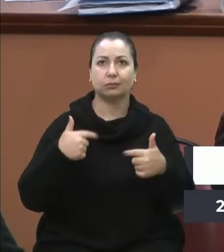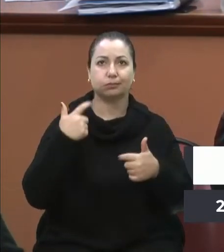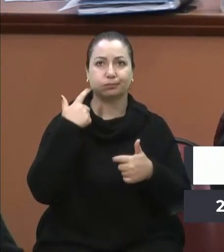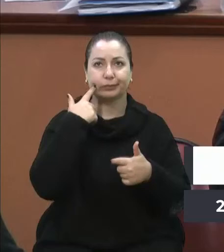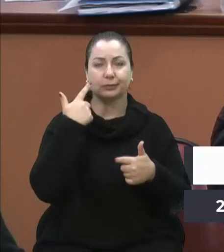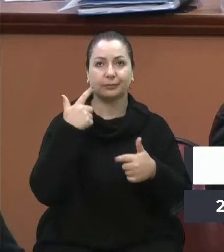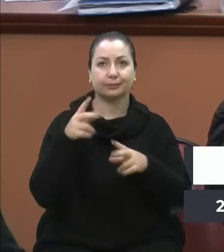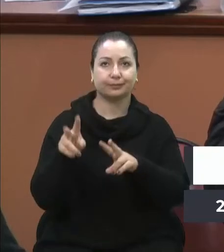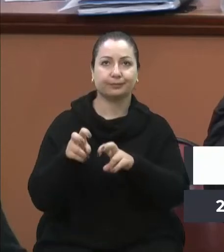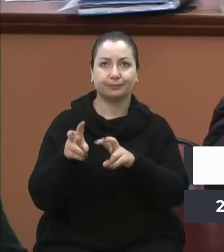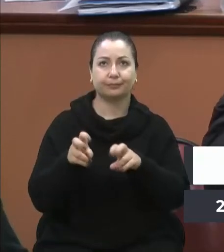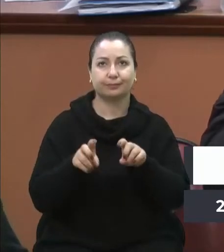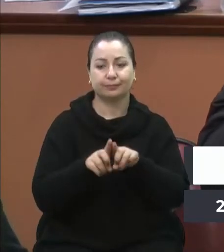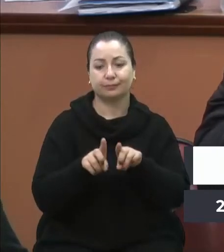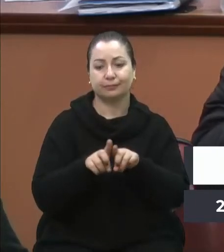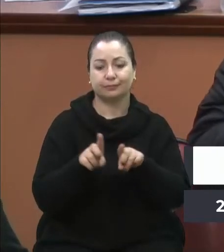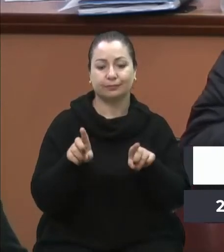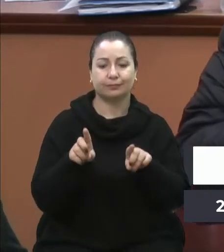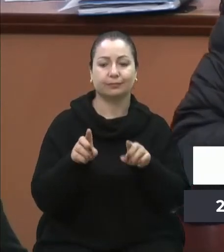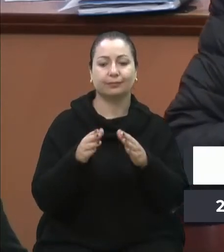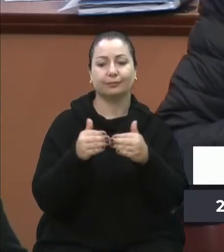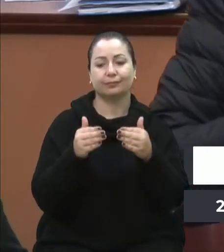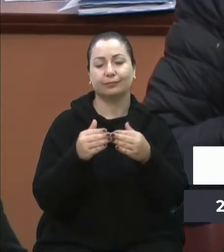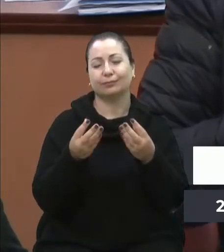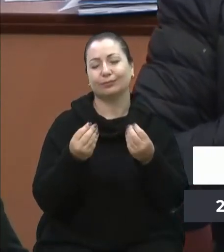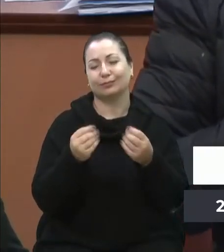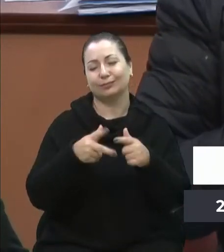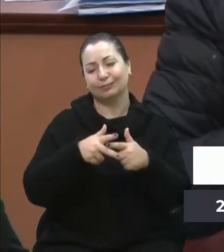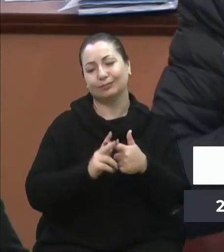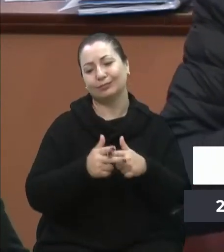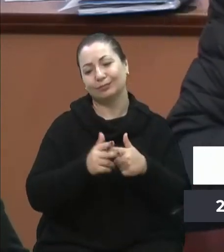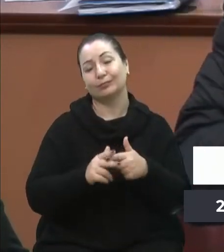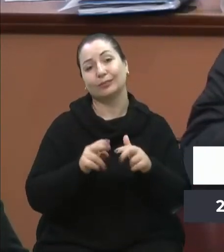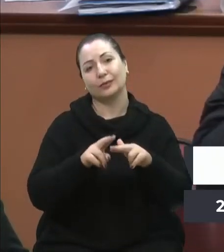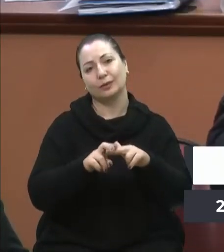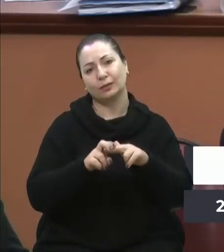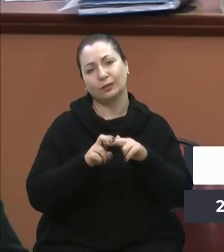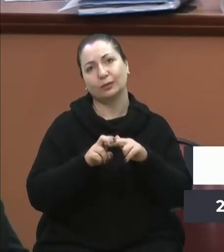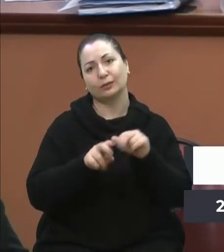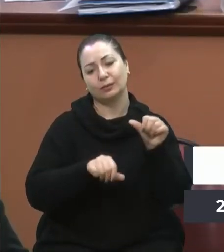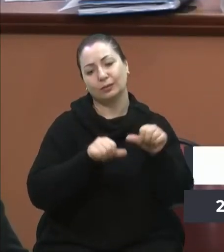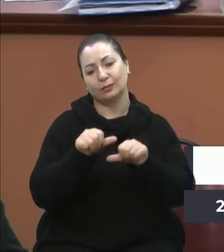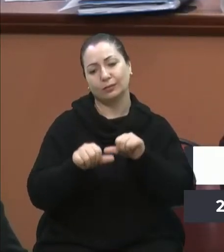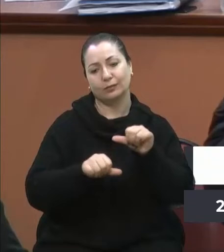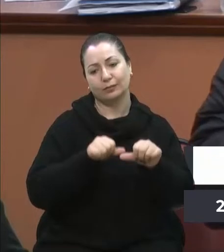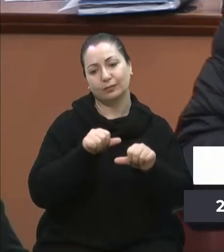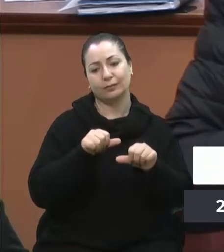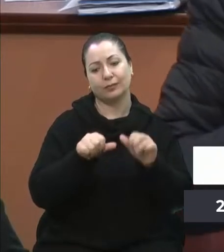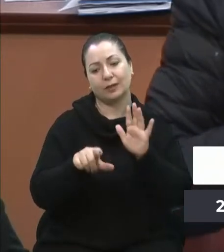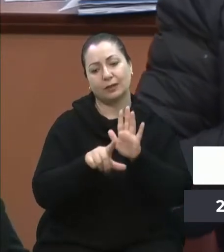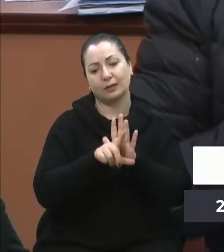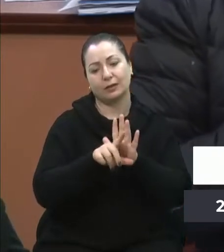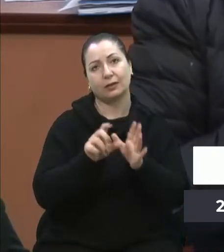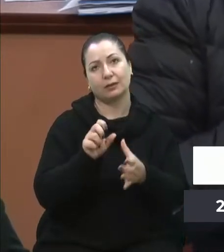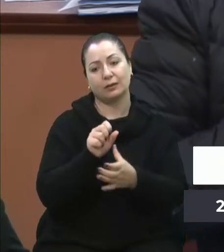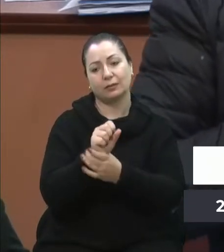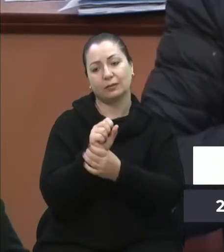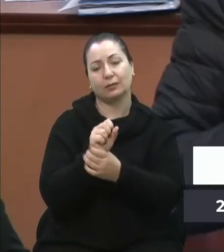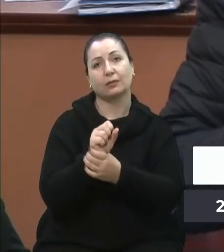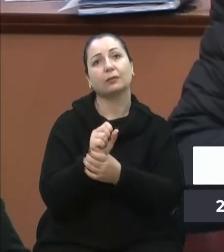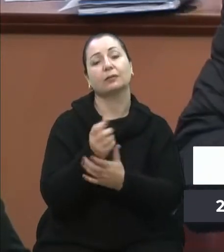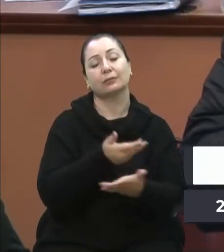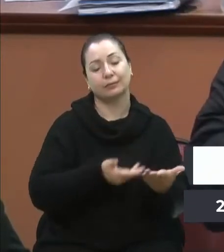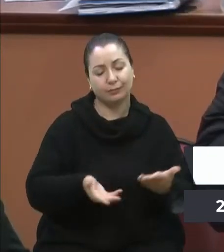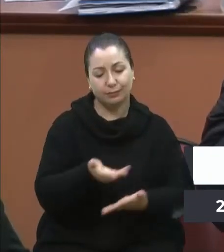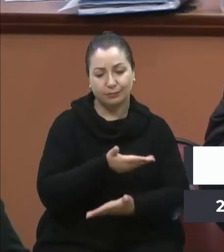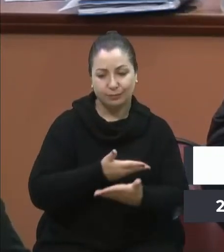causando acúmulos de solicitações. Sendo assim, com as alterações da redação da lei, será assegurado efetivo atendimento a